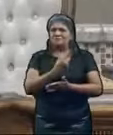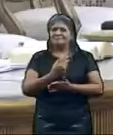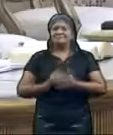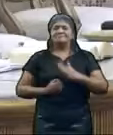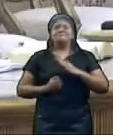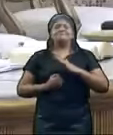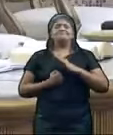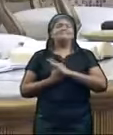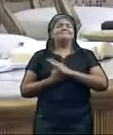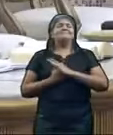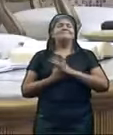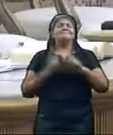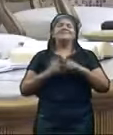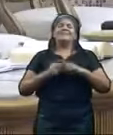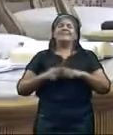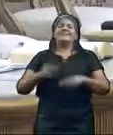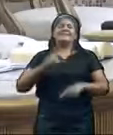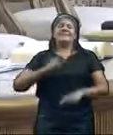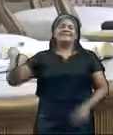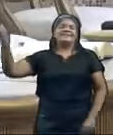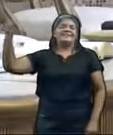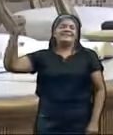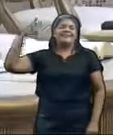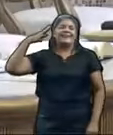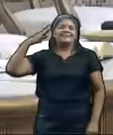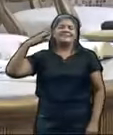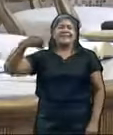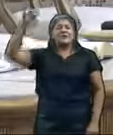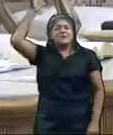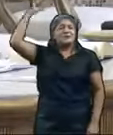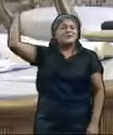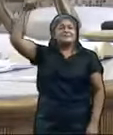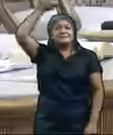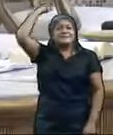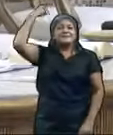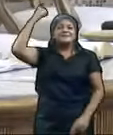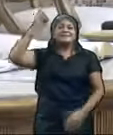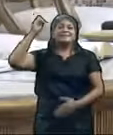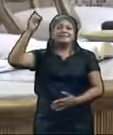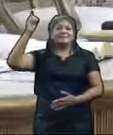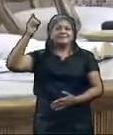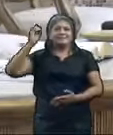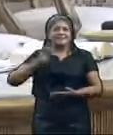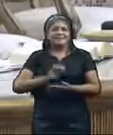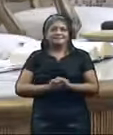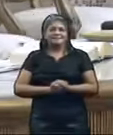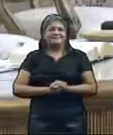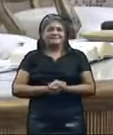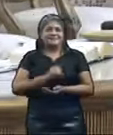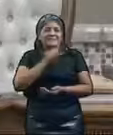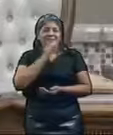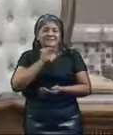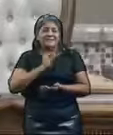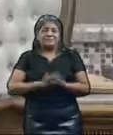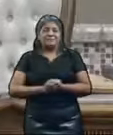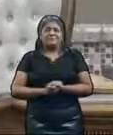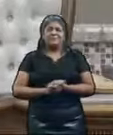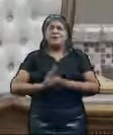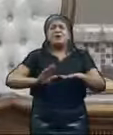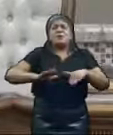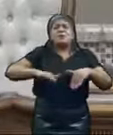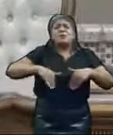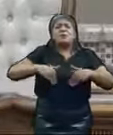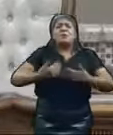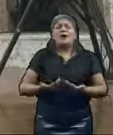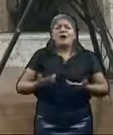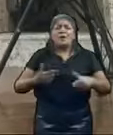Jesus aqui qual que é a obra de Deus Olá eu sou surpreendeu a todos né e a obra de Deus